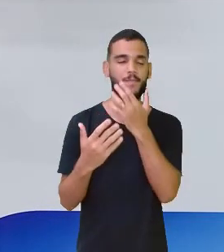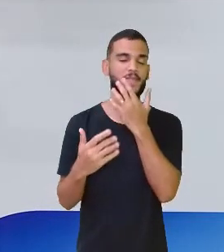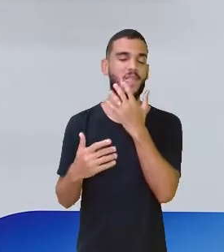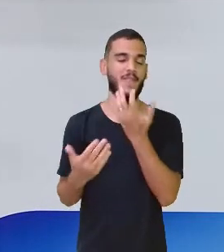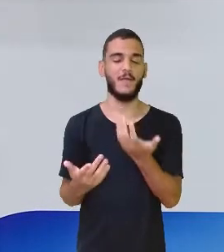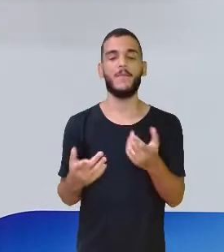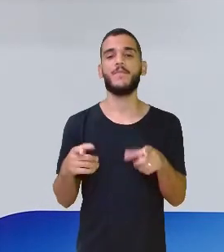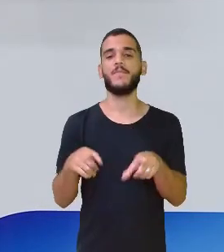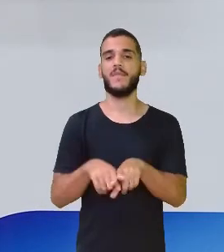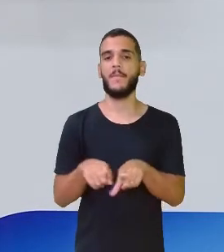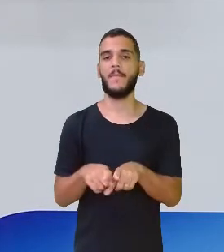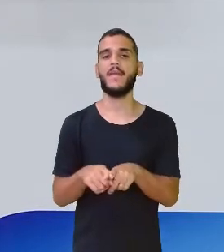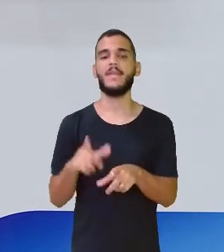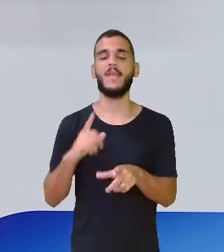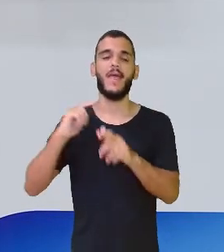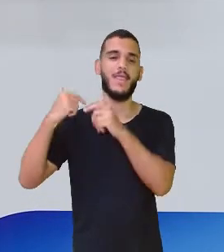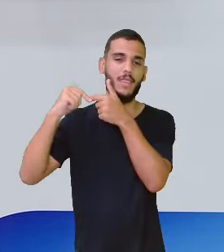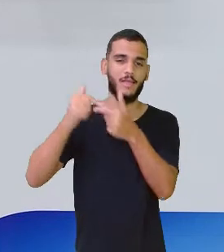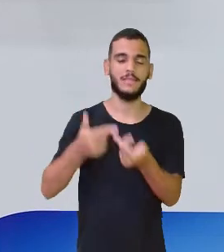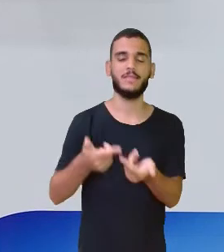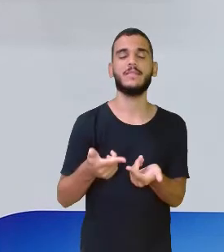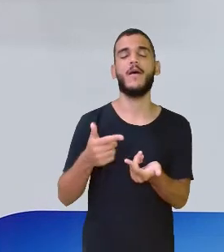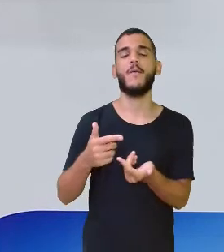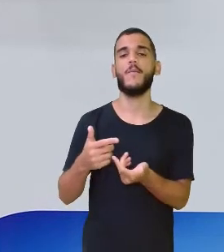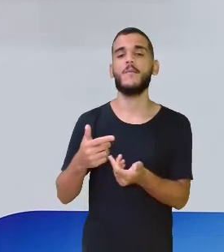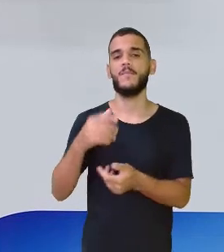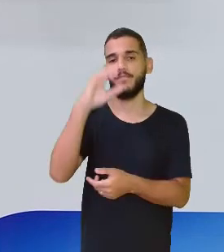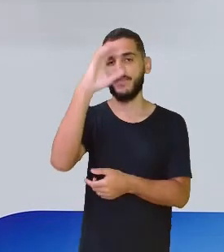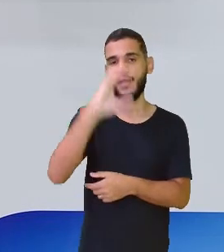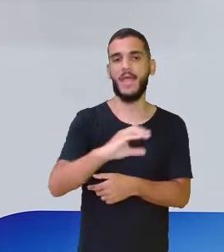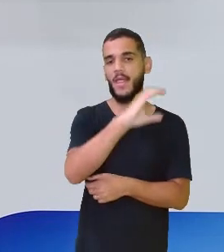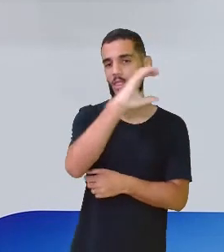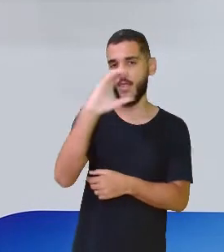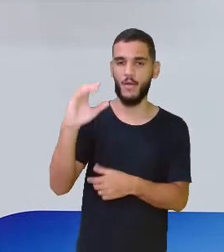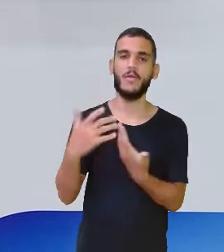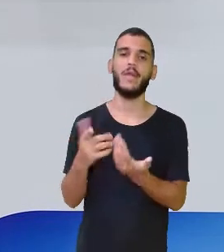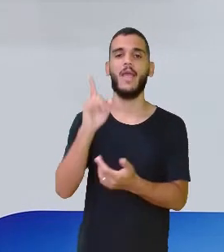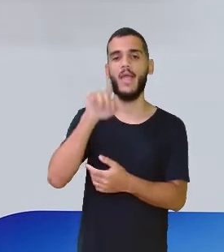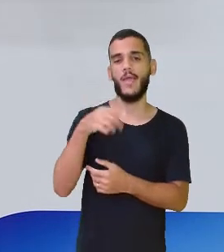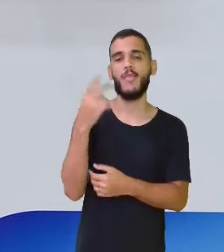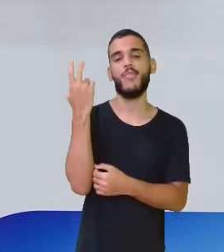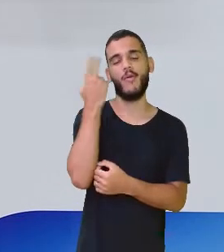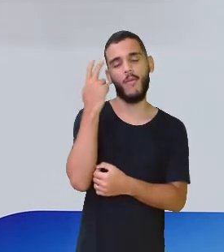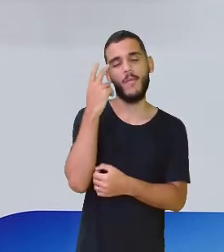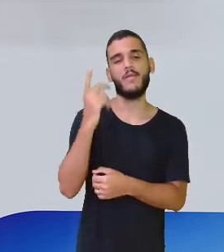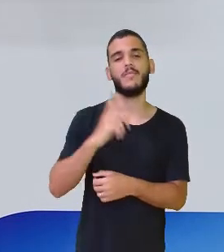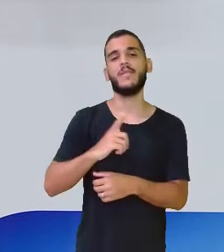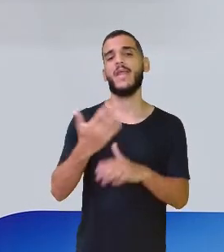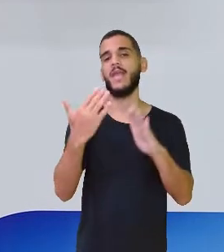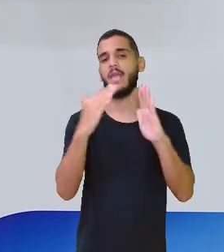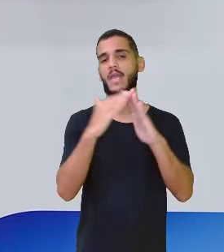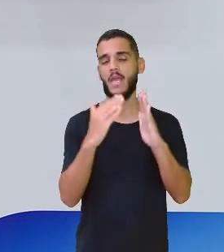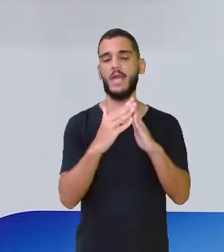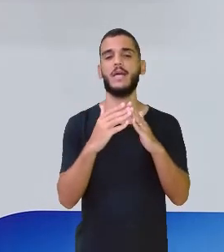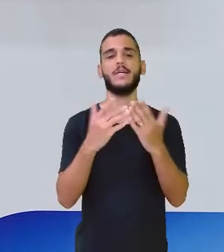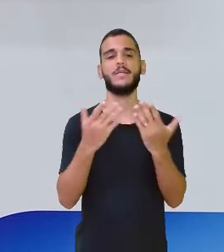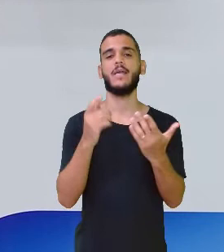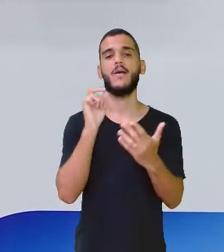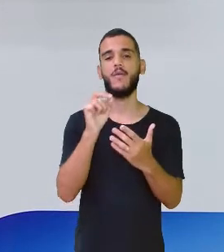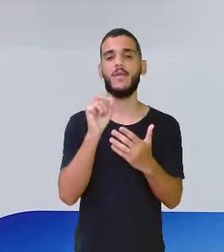como a professora Carla, é normal que a gente tenha um local na nossa casa onde a gente coloca o nosso